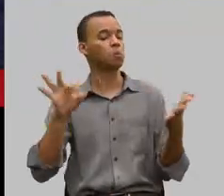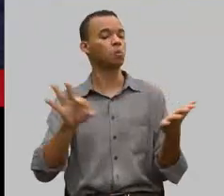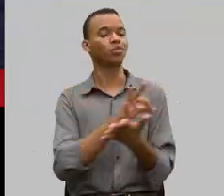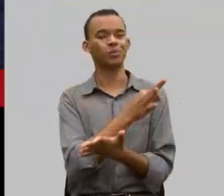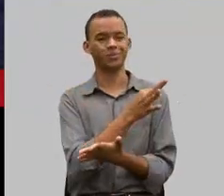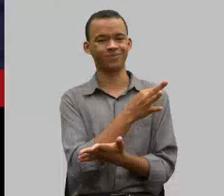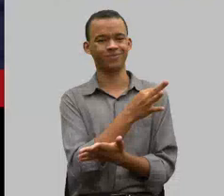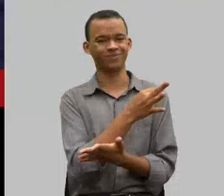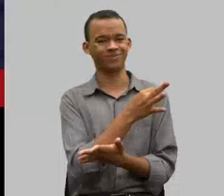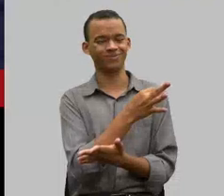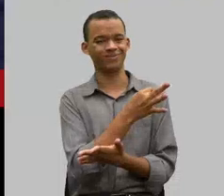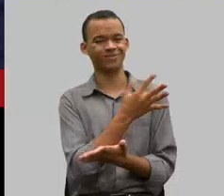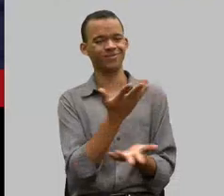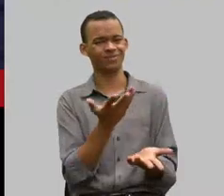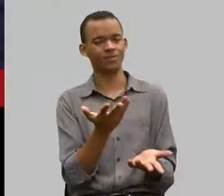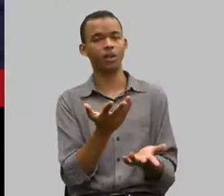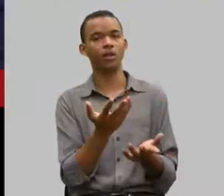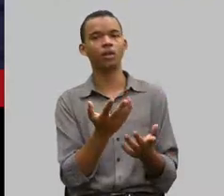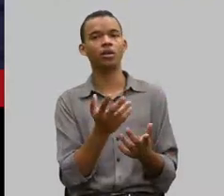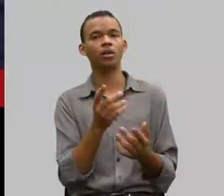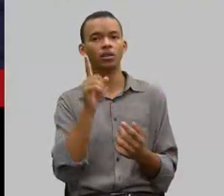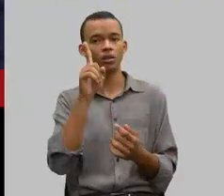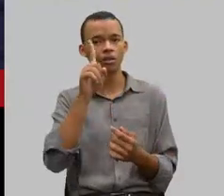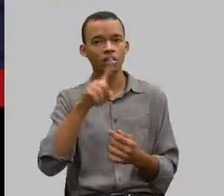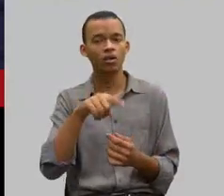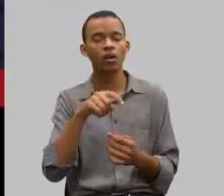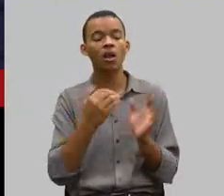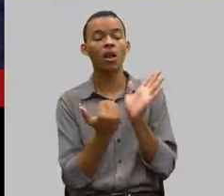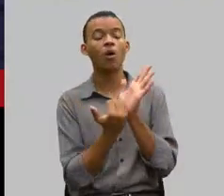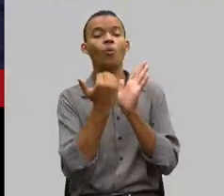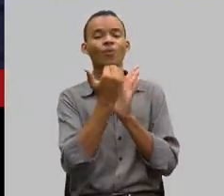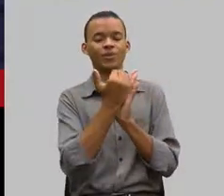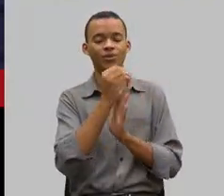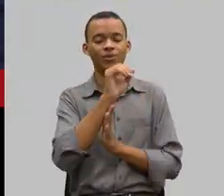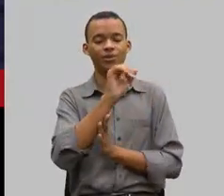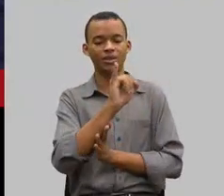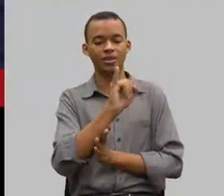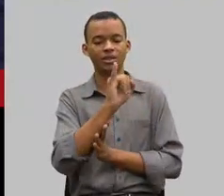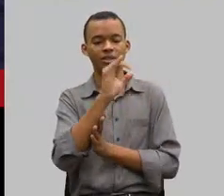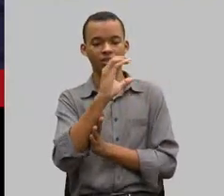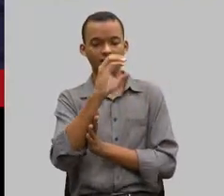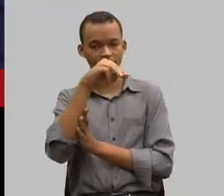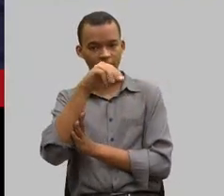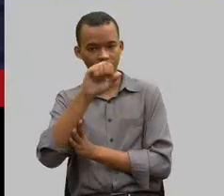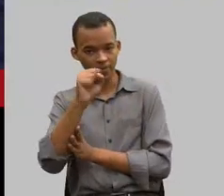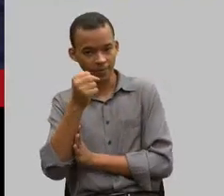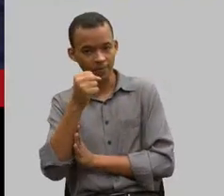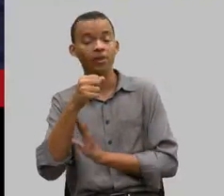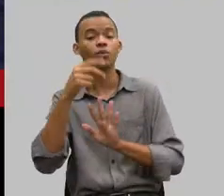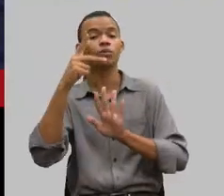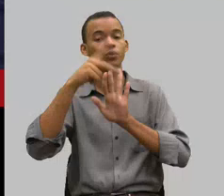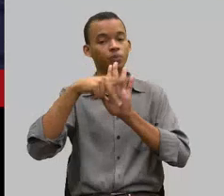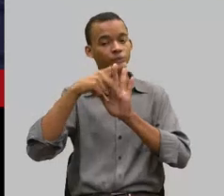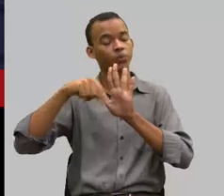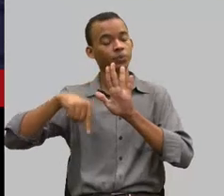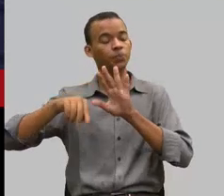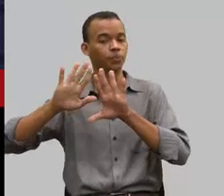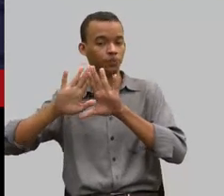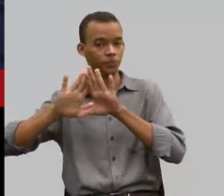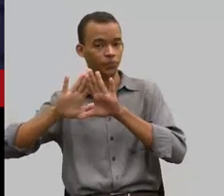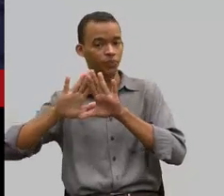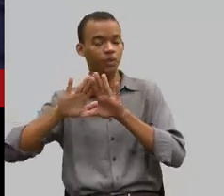o menor recorde que a gente tem é do aumento do ICMS o projeto foi encaminhado aqui pela Assembleia no dia